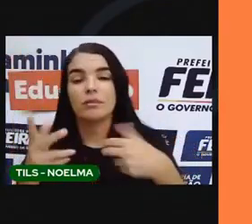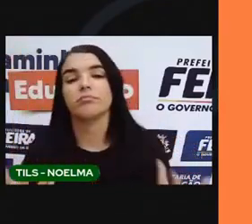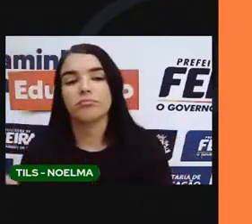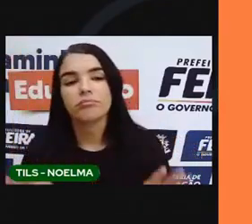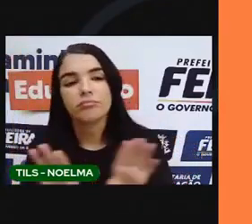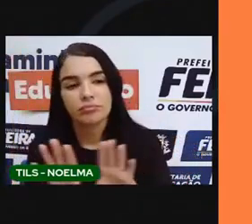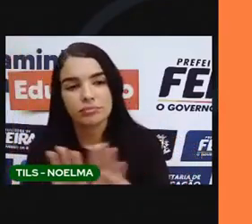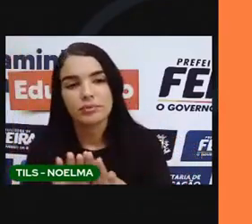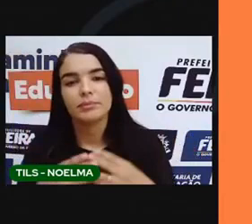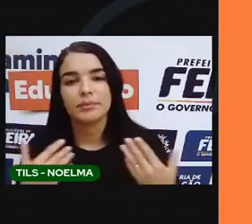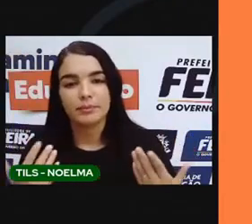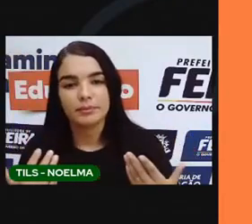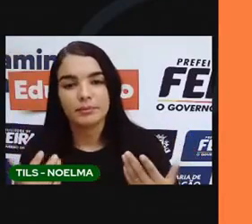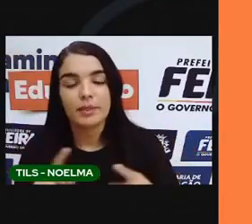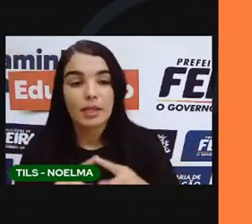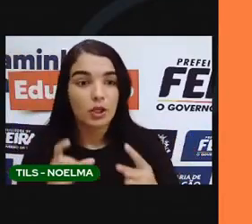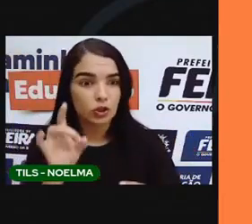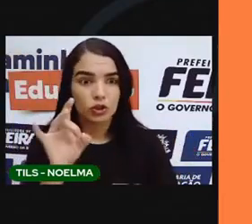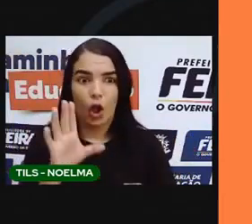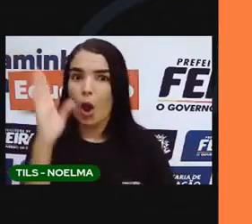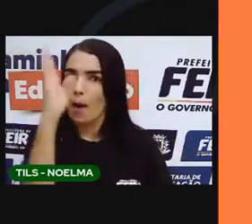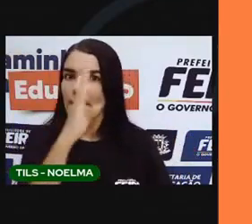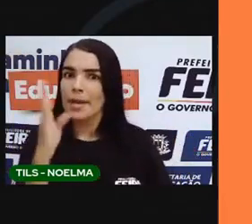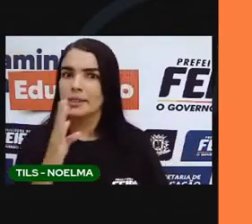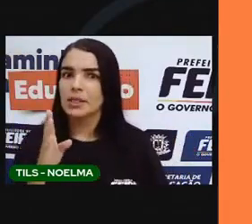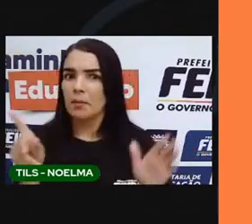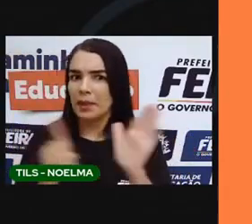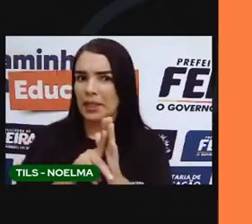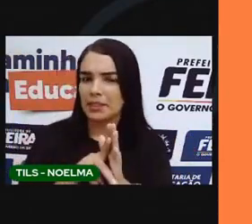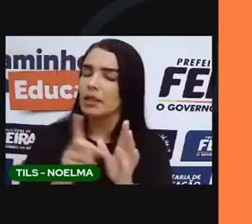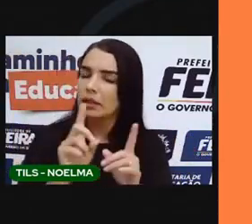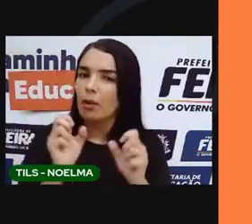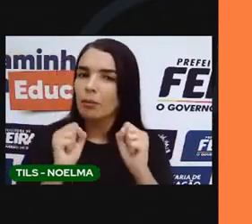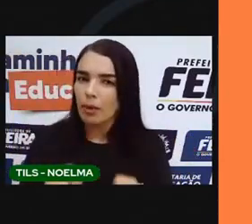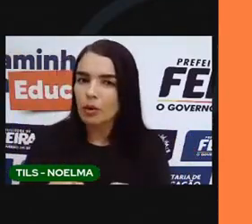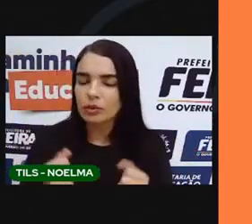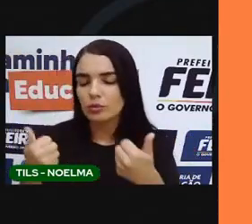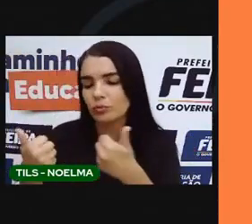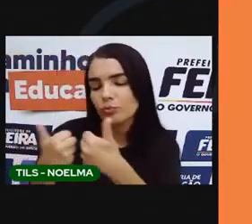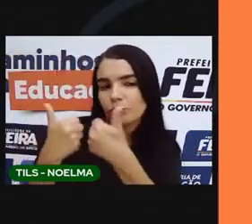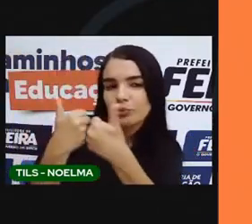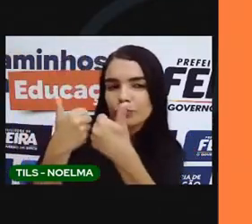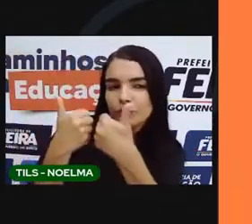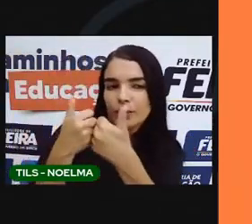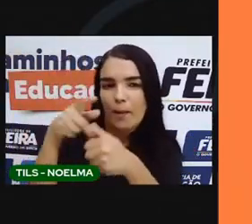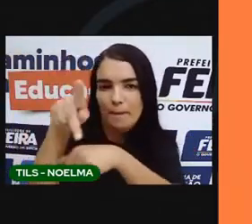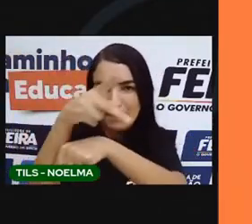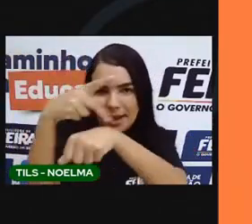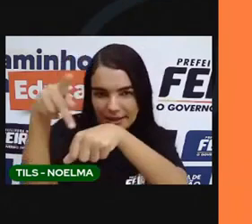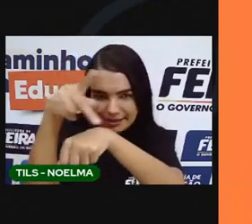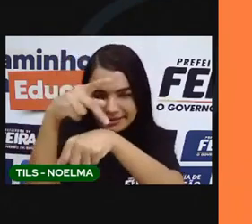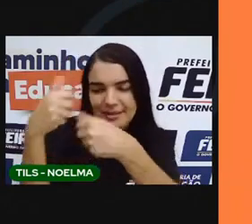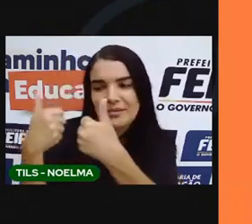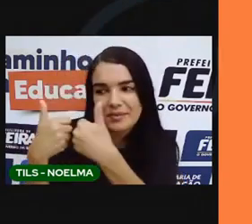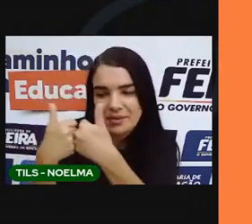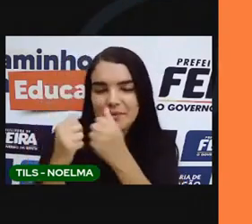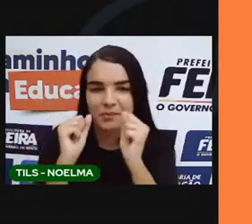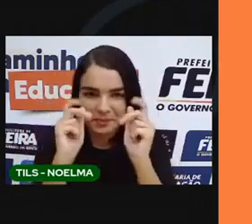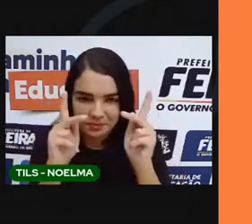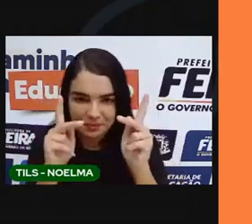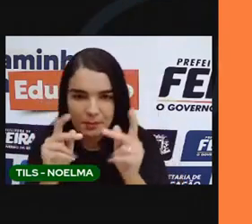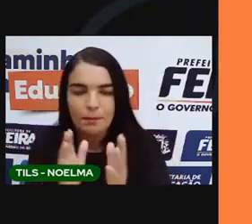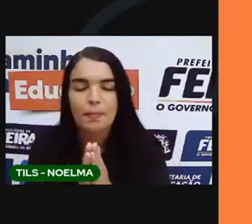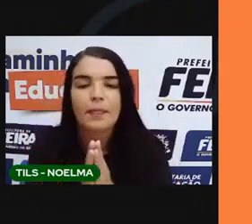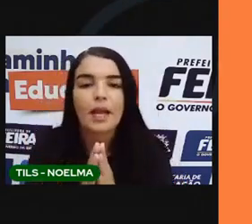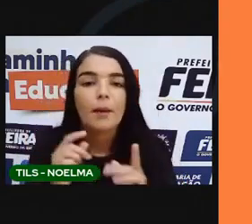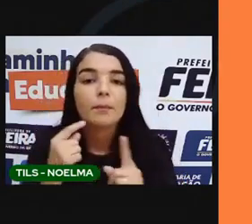no Brasil, mas não significa que tem somente no Brasil. Tem também em outros países, certo? Grande parte